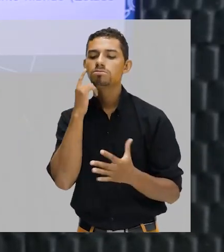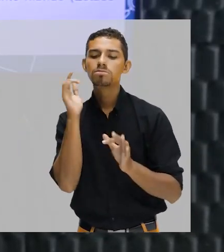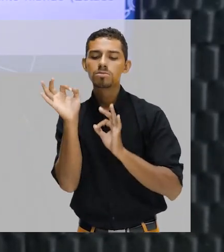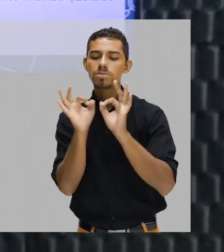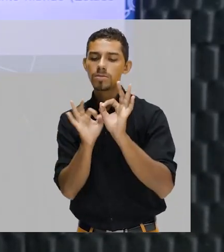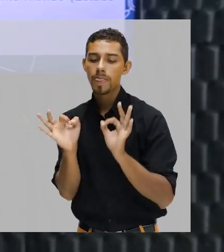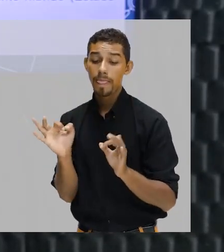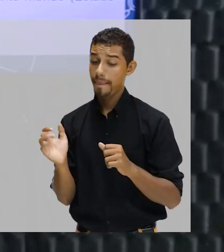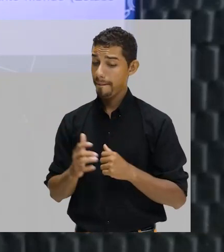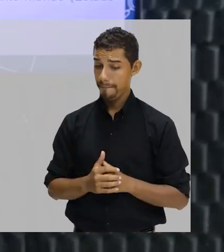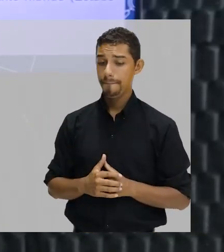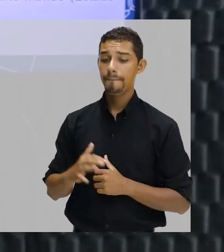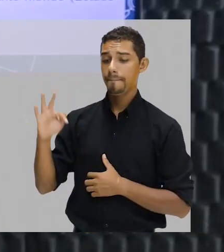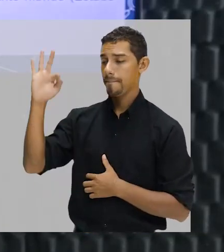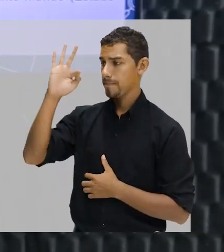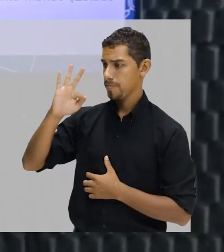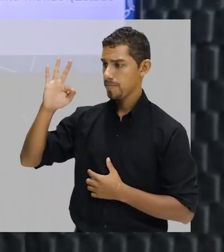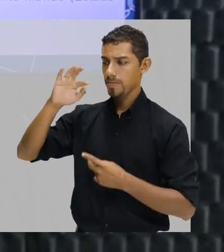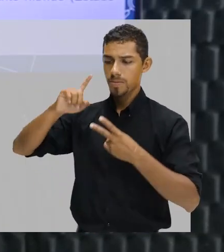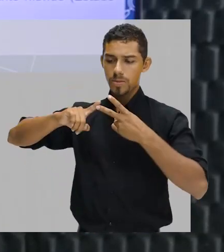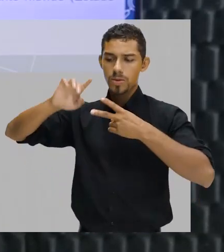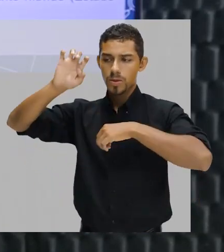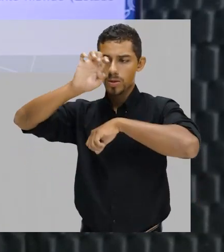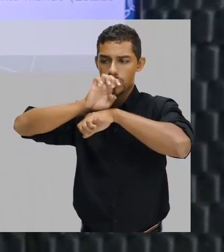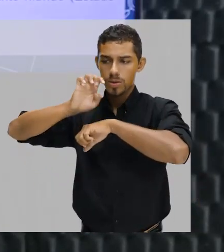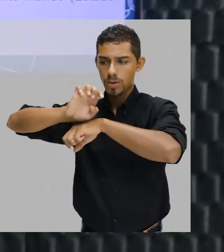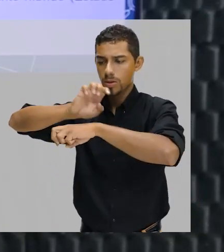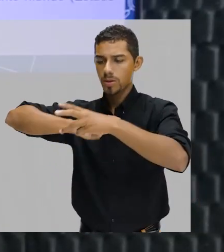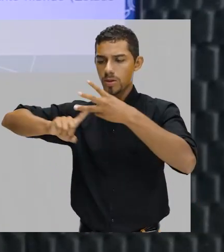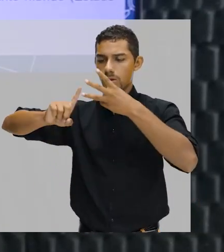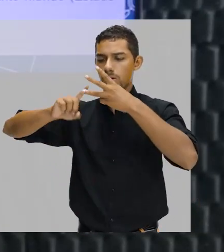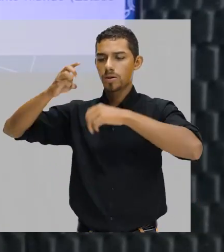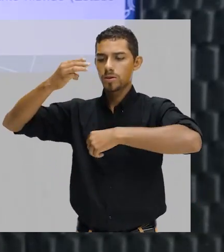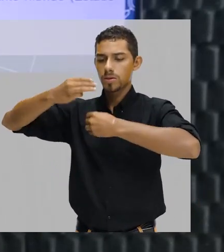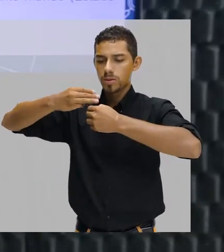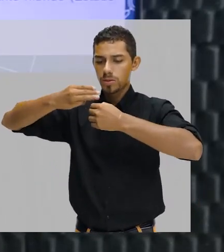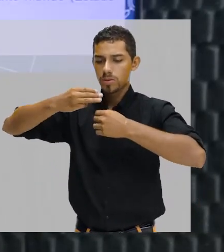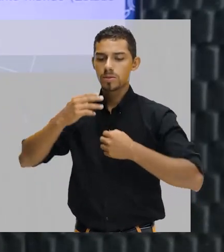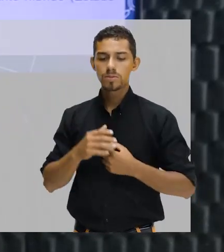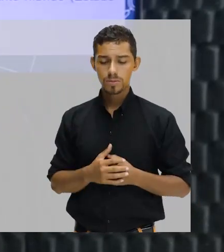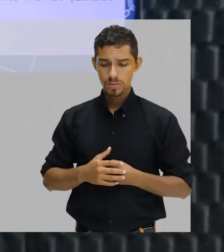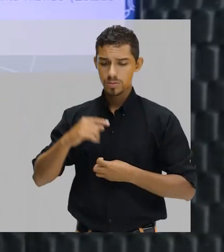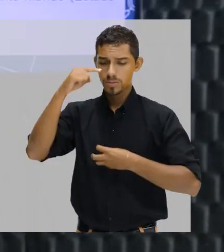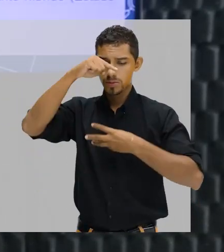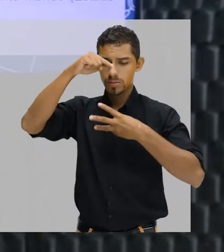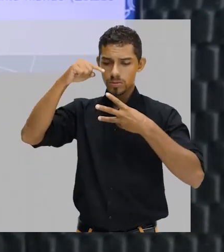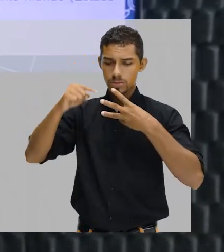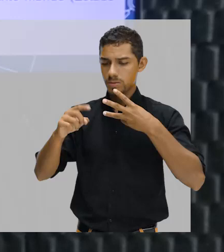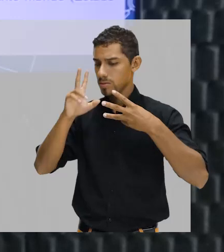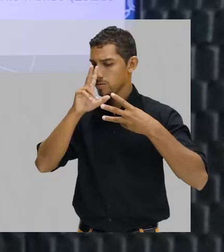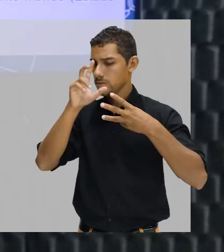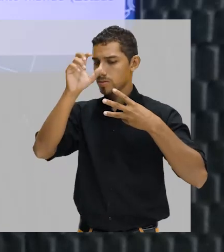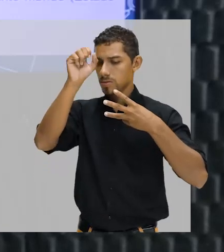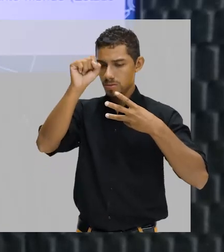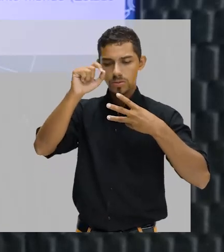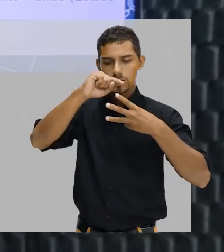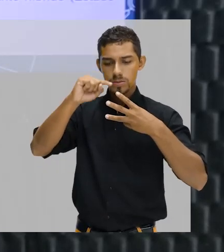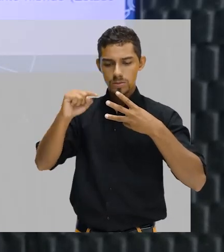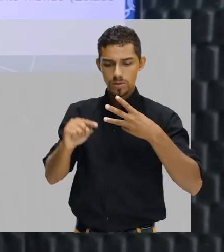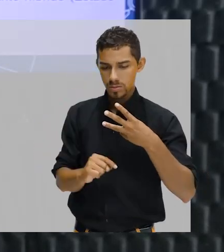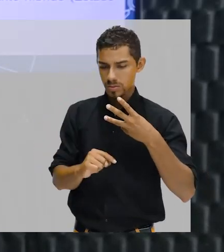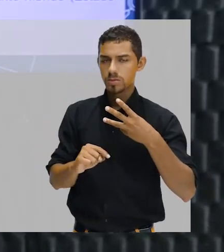ela é composta pelo ente federal, o ente estadual e o ente municipal, sendo que Cada um desses poderes tem